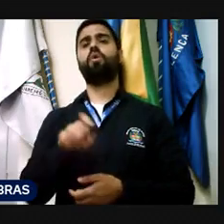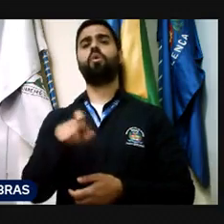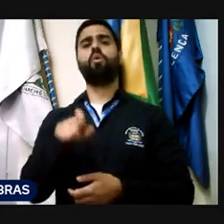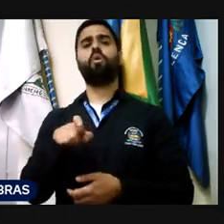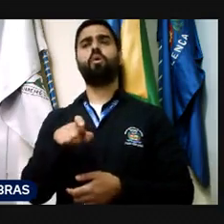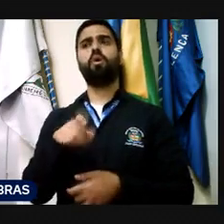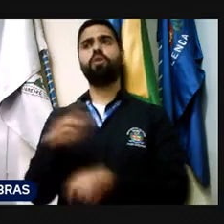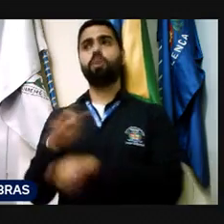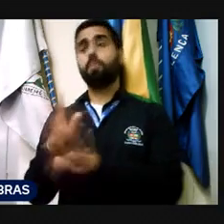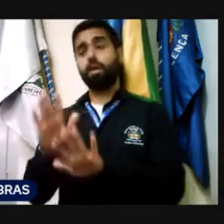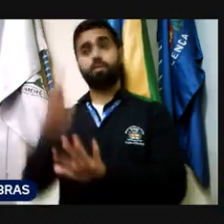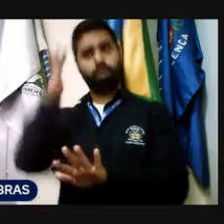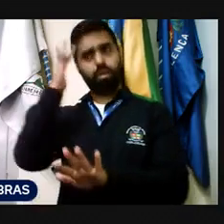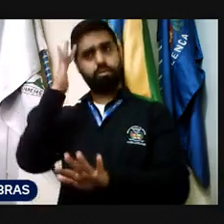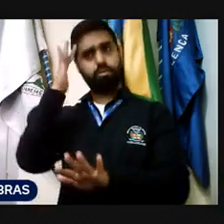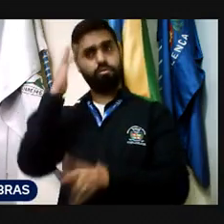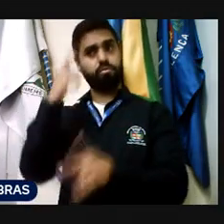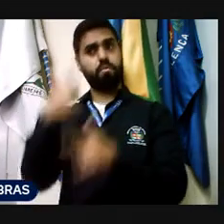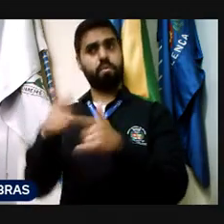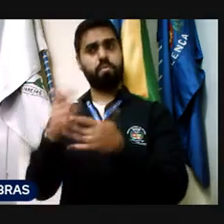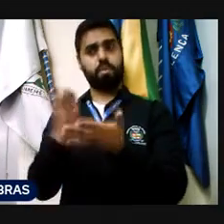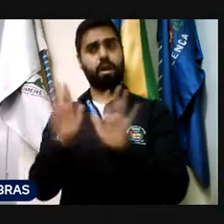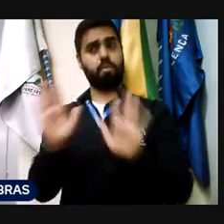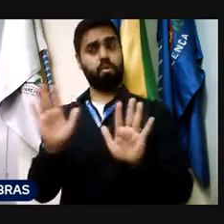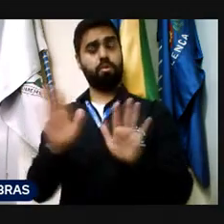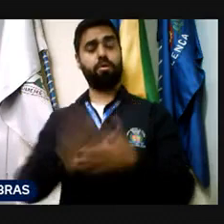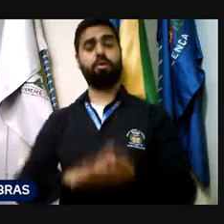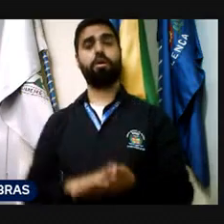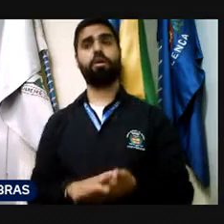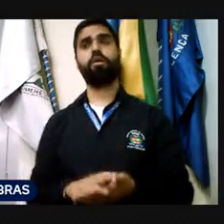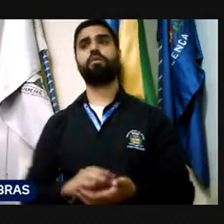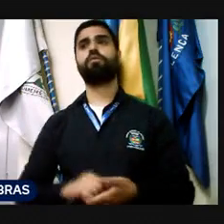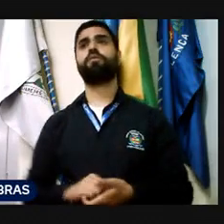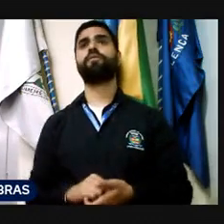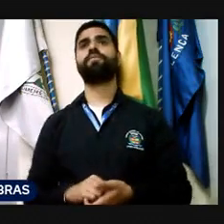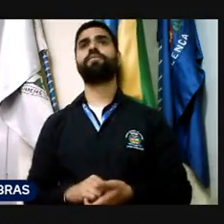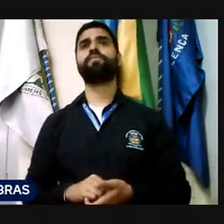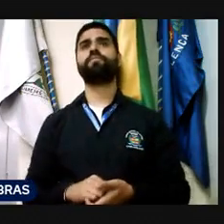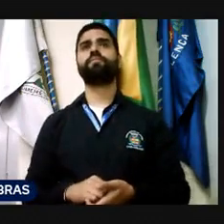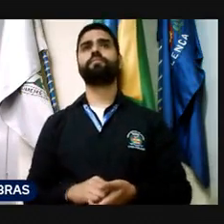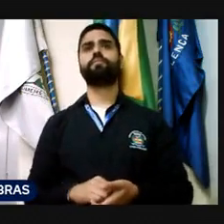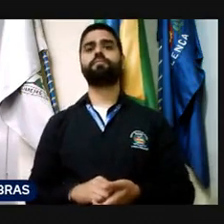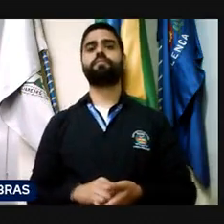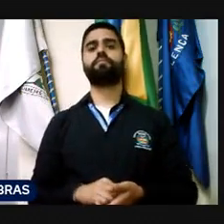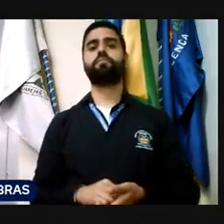problema foi sanado. Mas eu quero aqui destacar